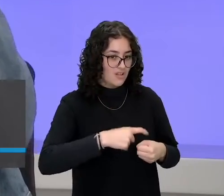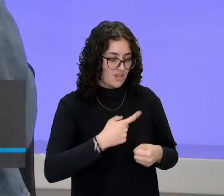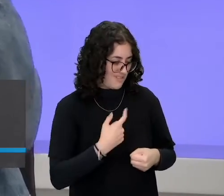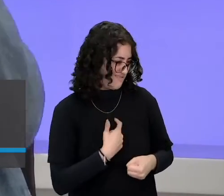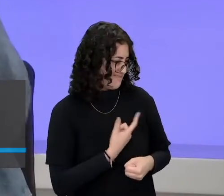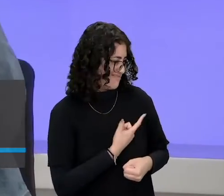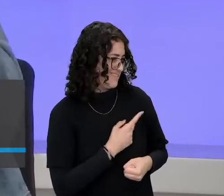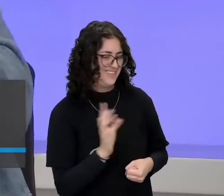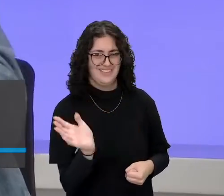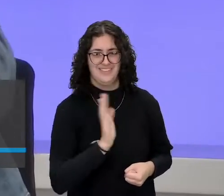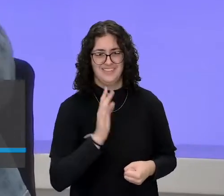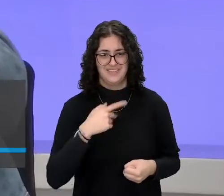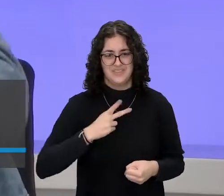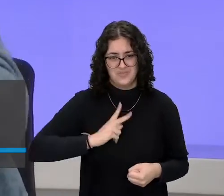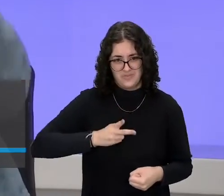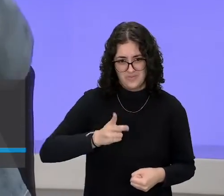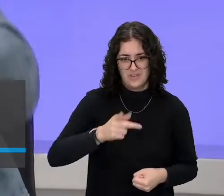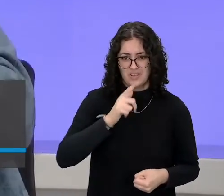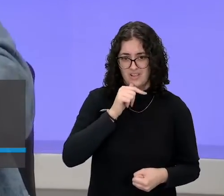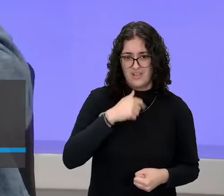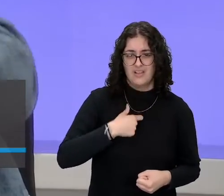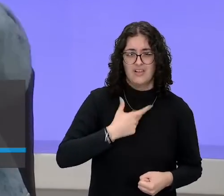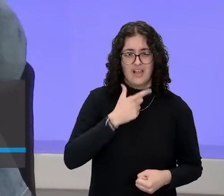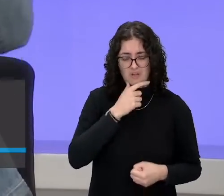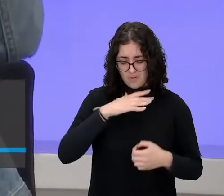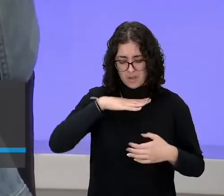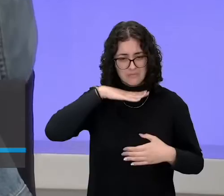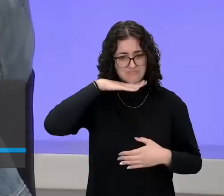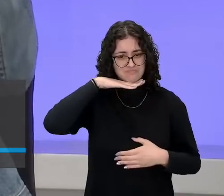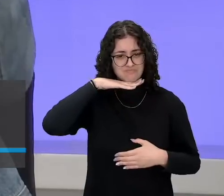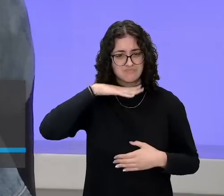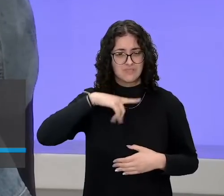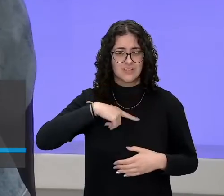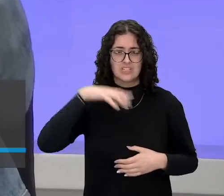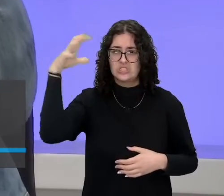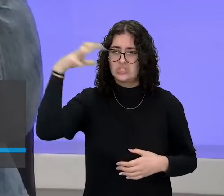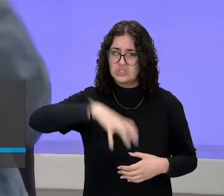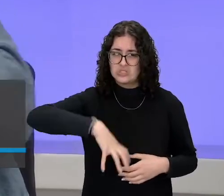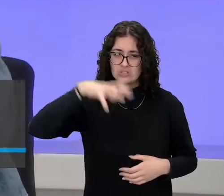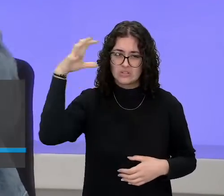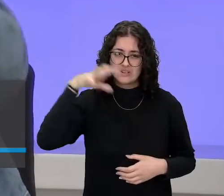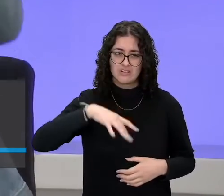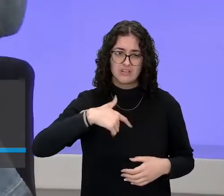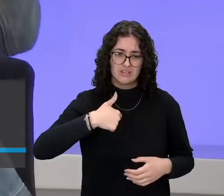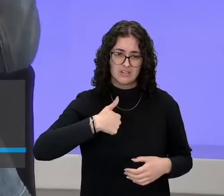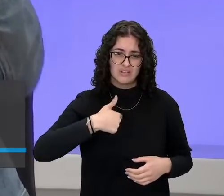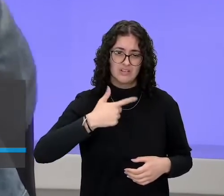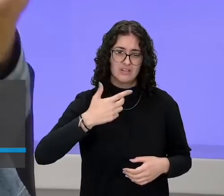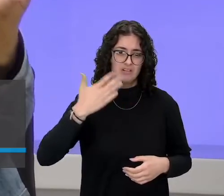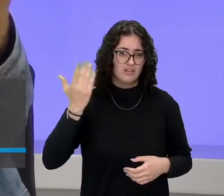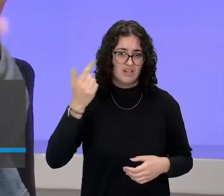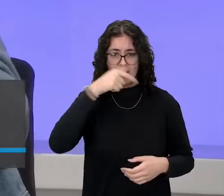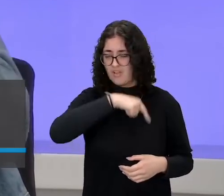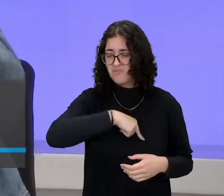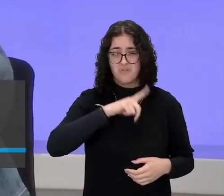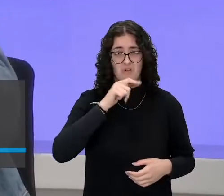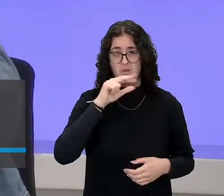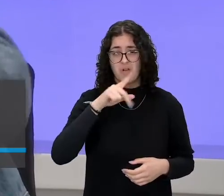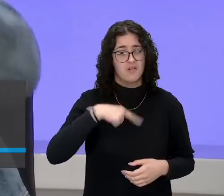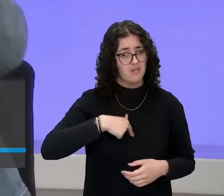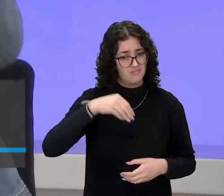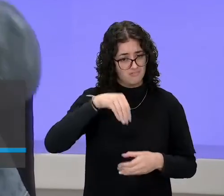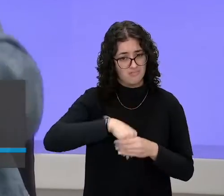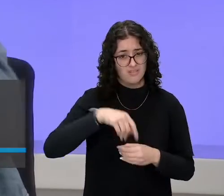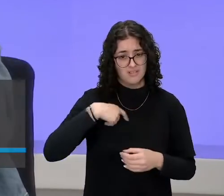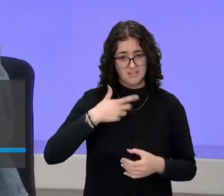tudo? Não, eu vou passar, eu me molho inteira. Já estava chovendo lá fora mesmo, falei assim, aqui ou lá fora eu vou me molhar, então que eu me